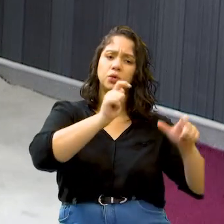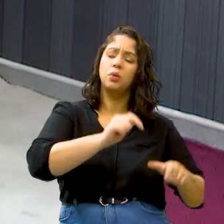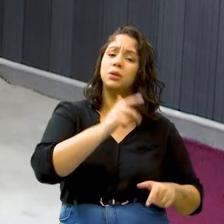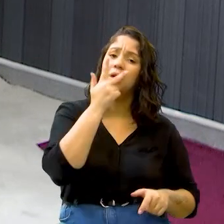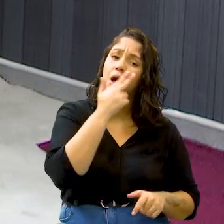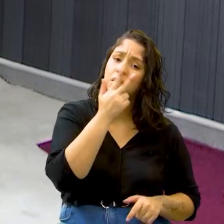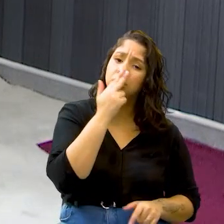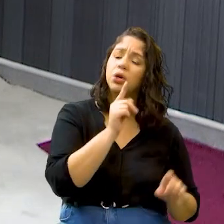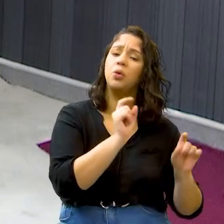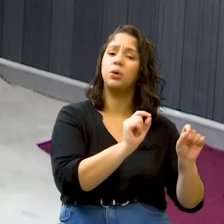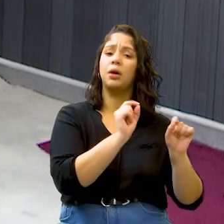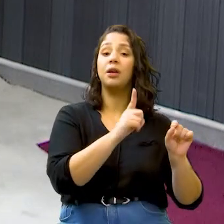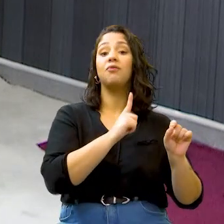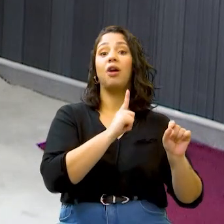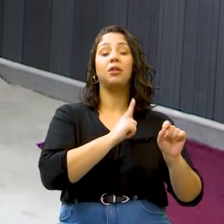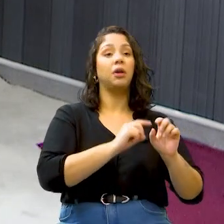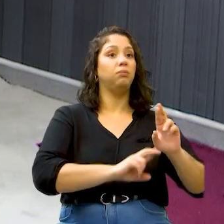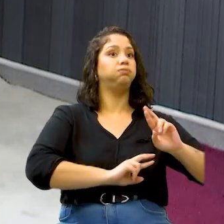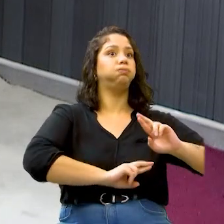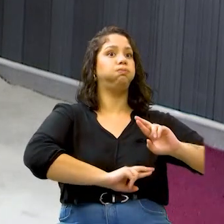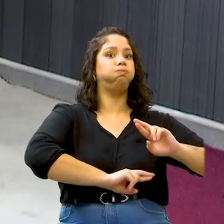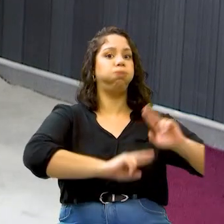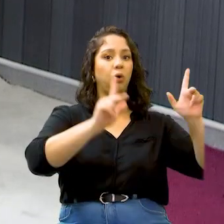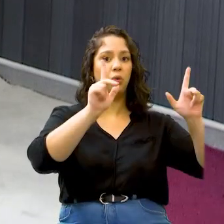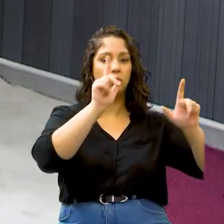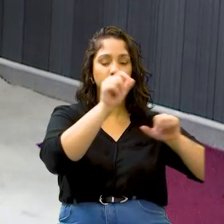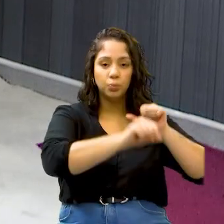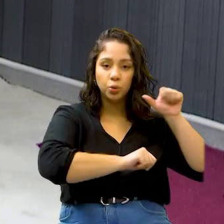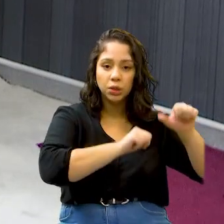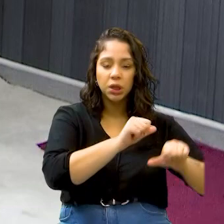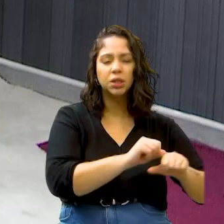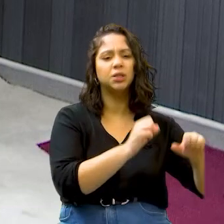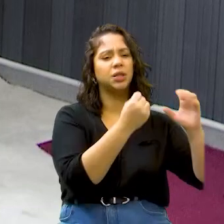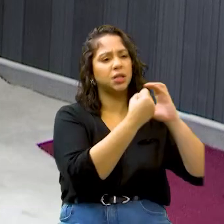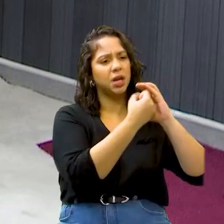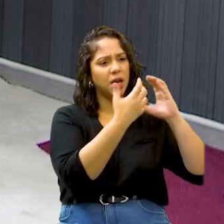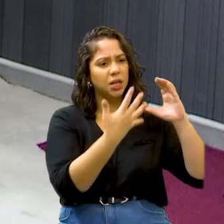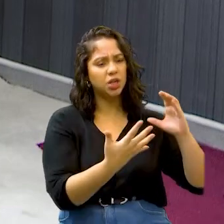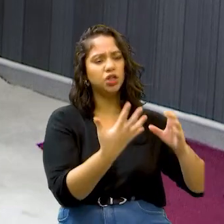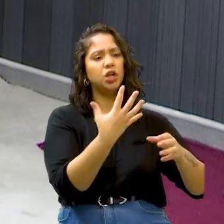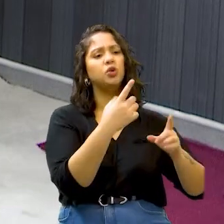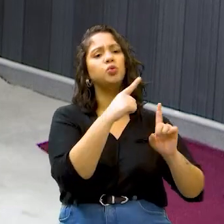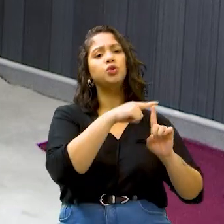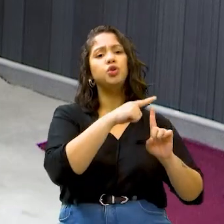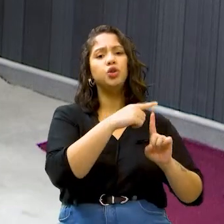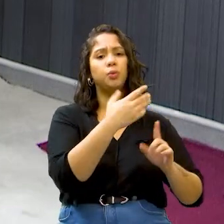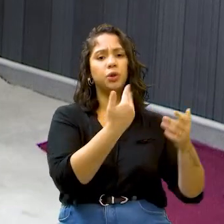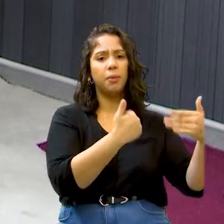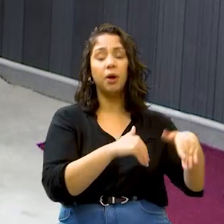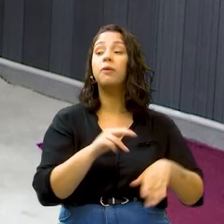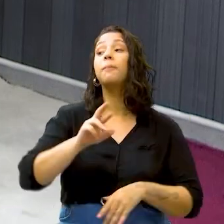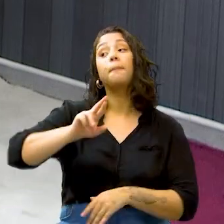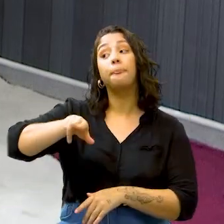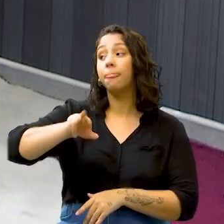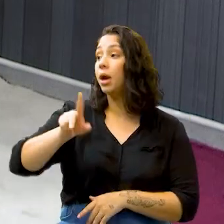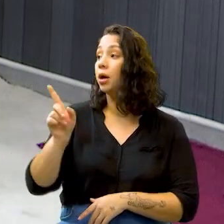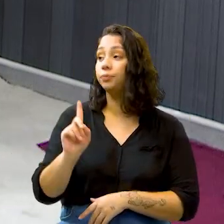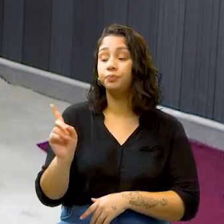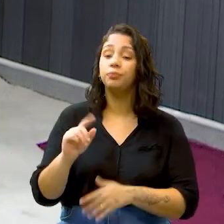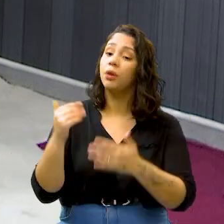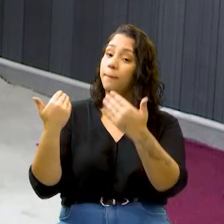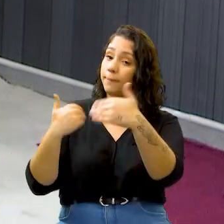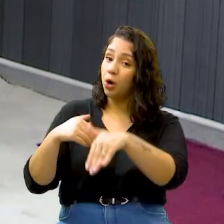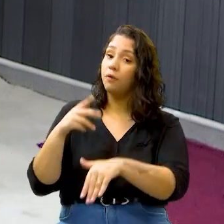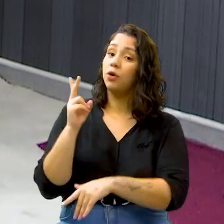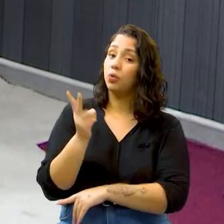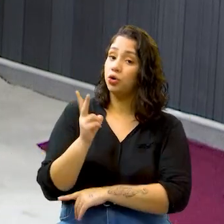as pessoas podem achar que haverá realmente mudanças radicais nas características no estilo Não é isso não é isso